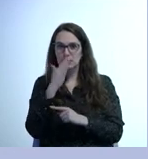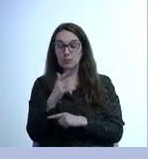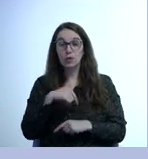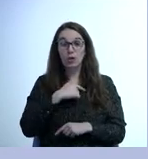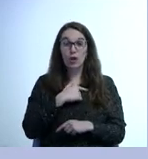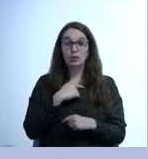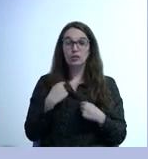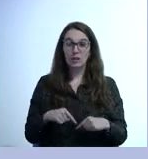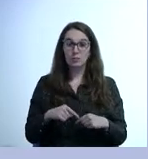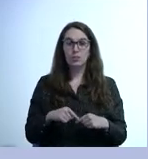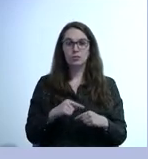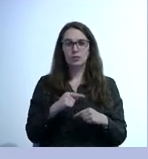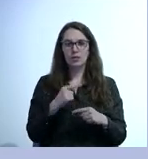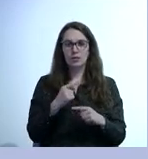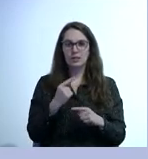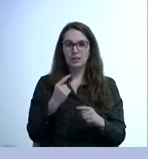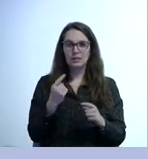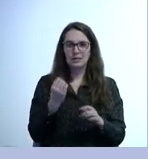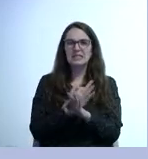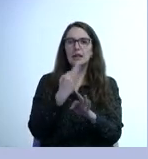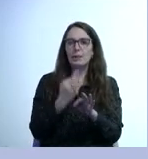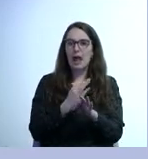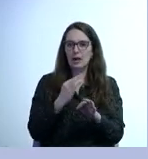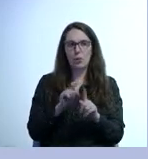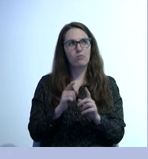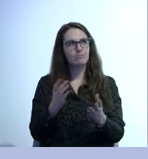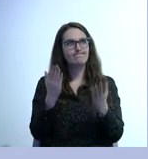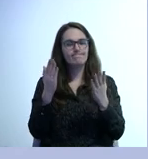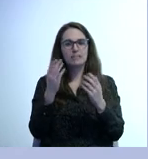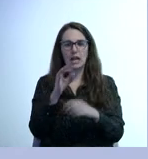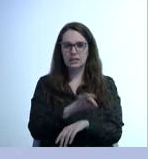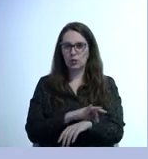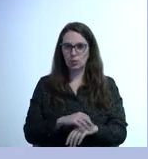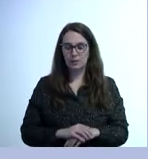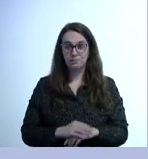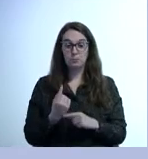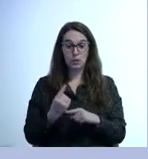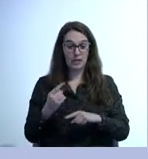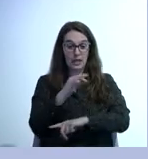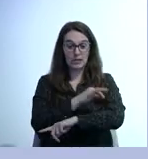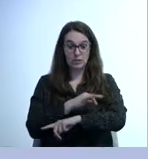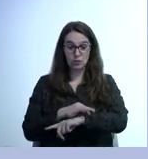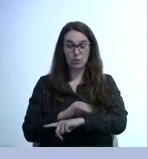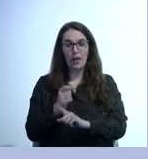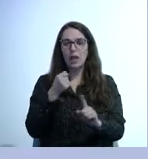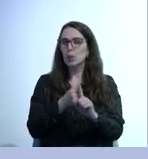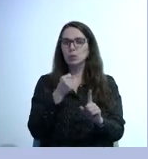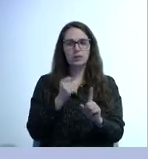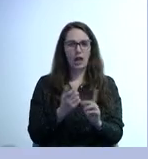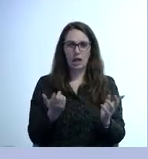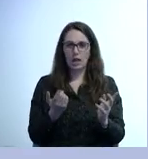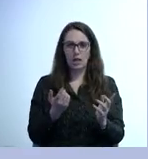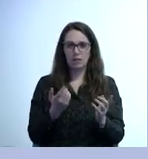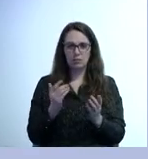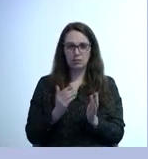nós temos que celebrar a arquitetura, e celebrar também a arquitetura nesse lado da luta, não é? A arquitetura é uma luta, porque